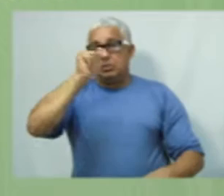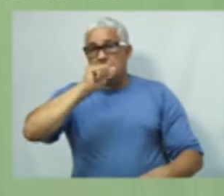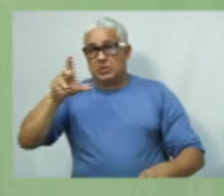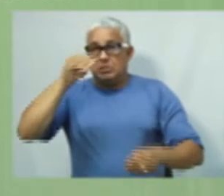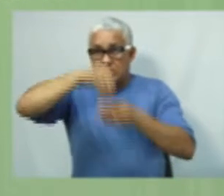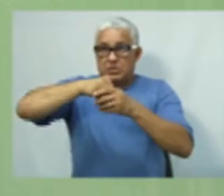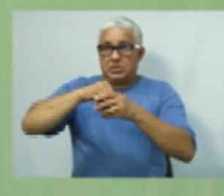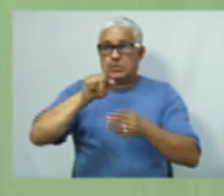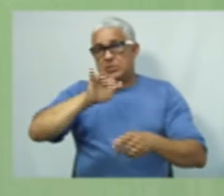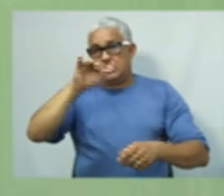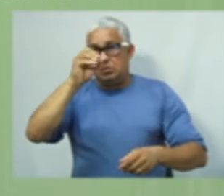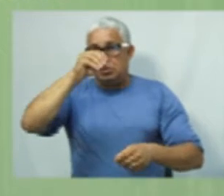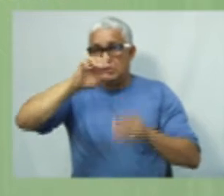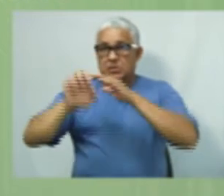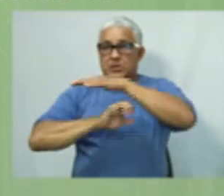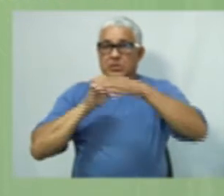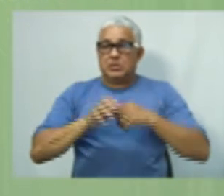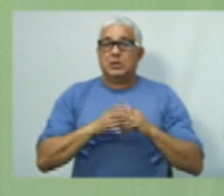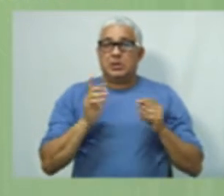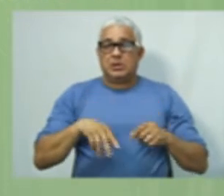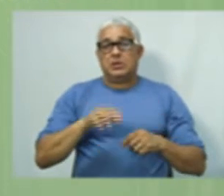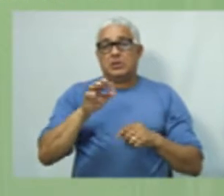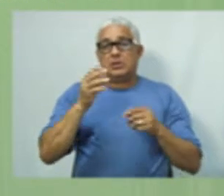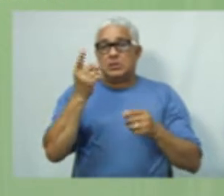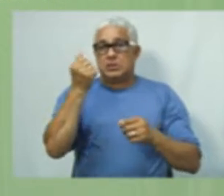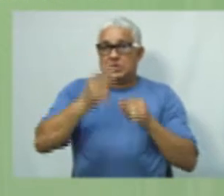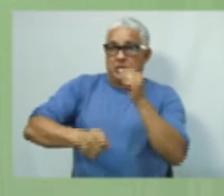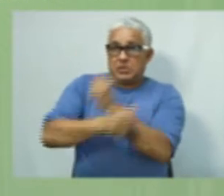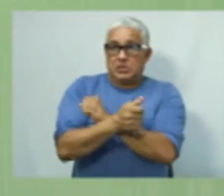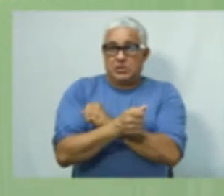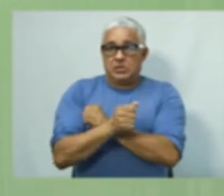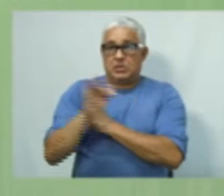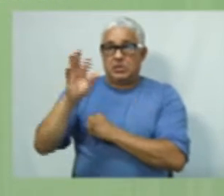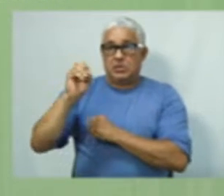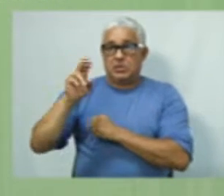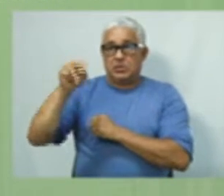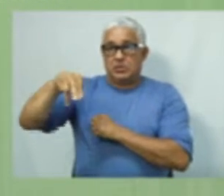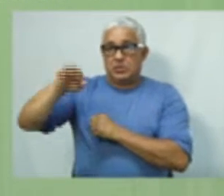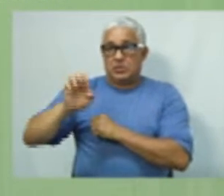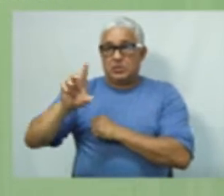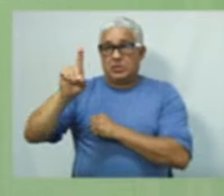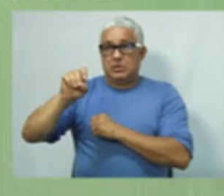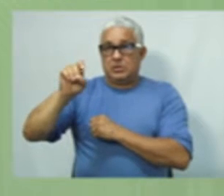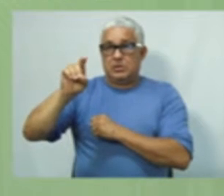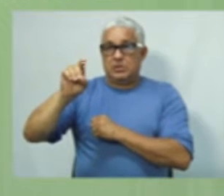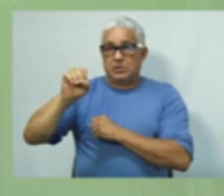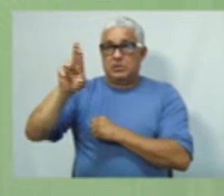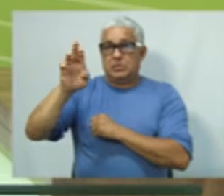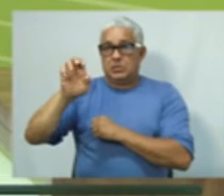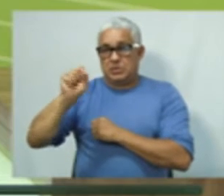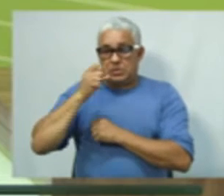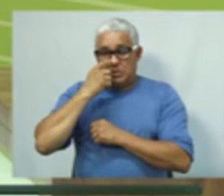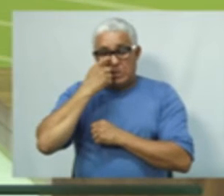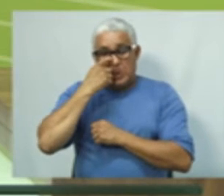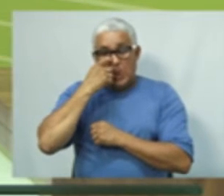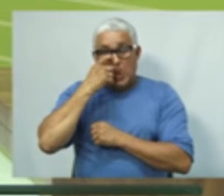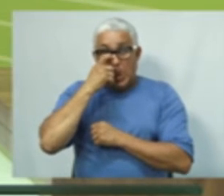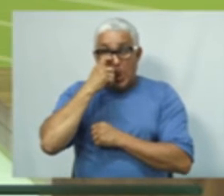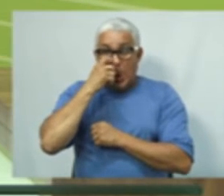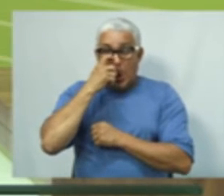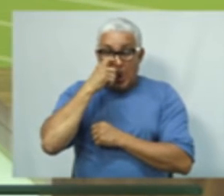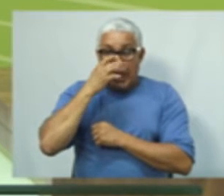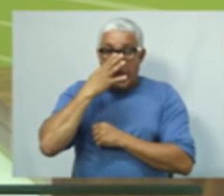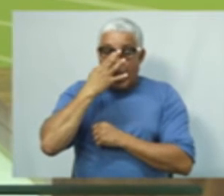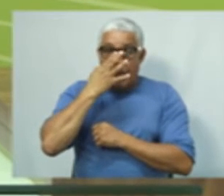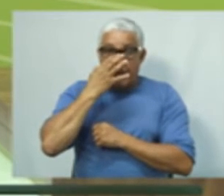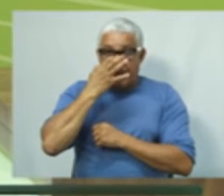organização, é com o financiamento dos fornecedores. Não é isso, professor? Isso mesmo. É interessante chamar aqui, nesse caso,